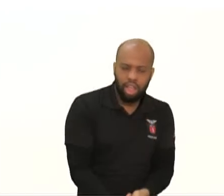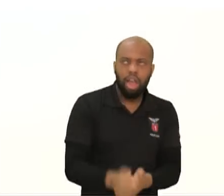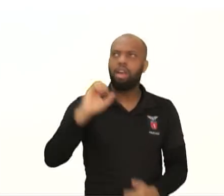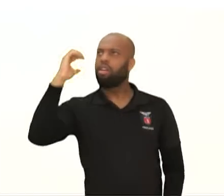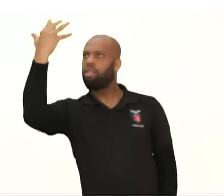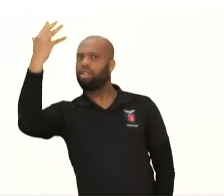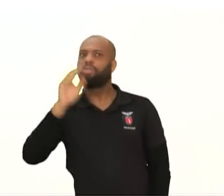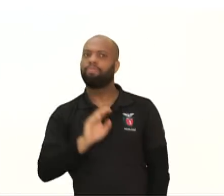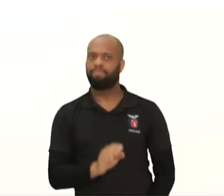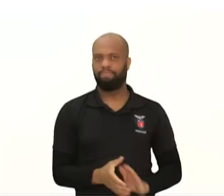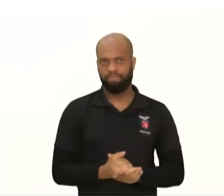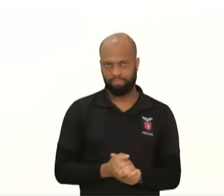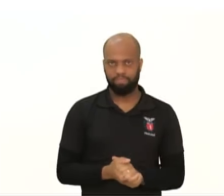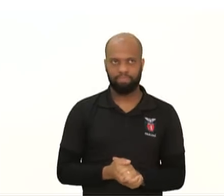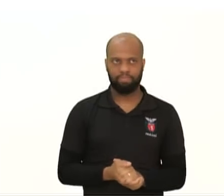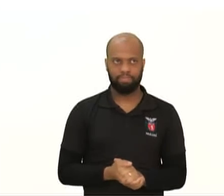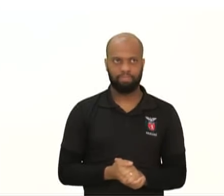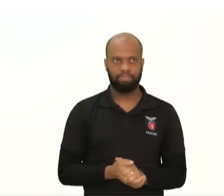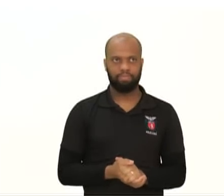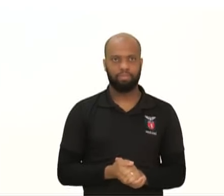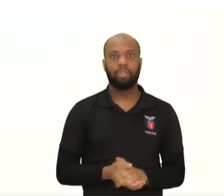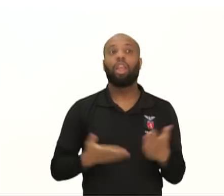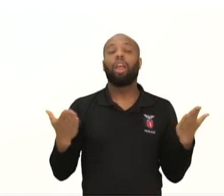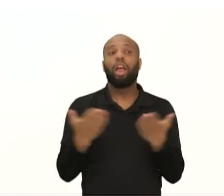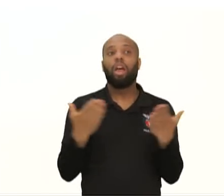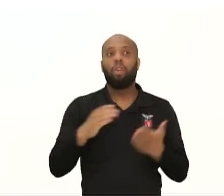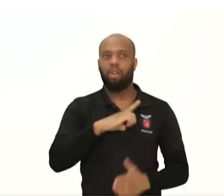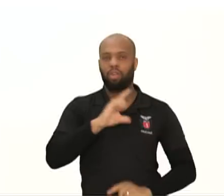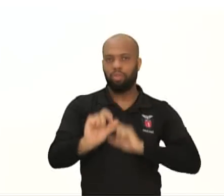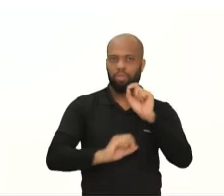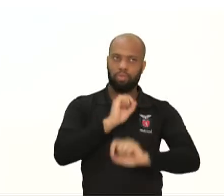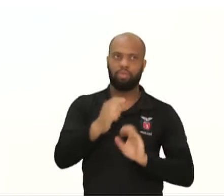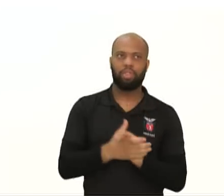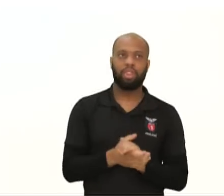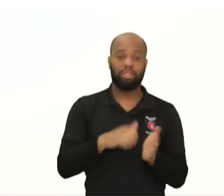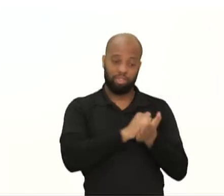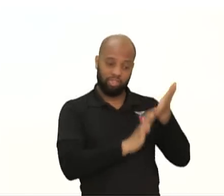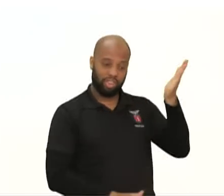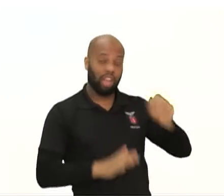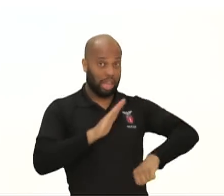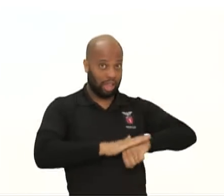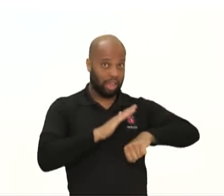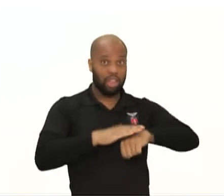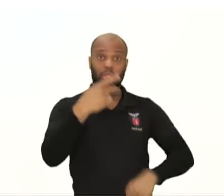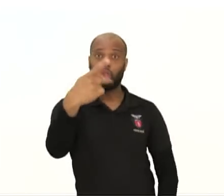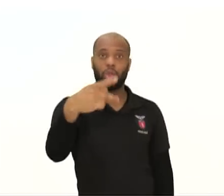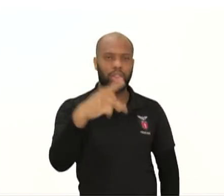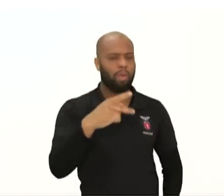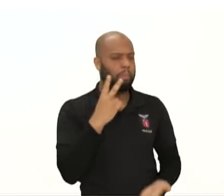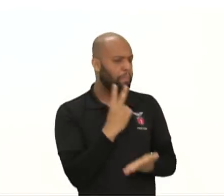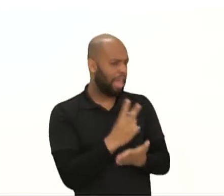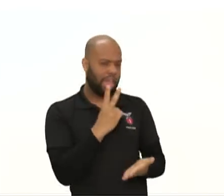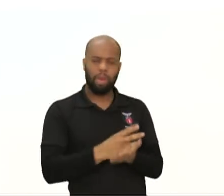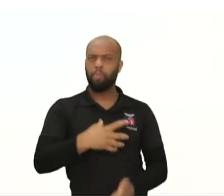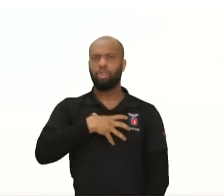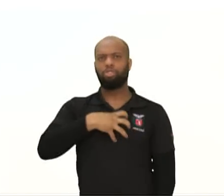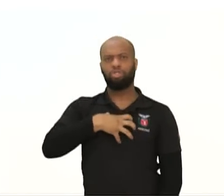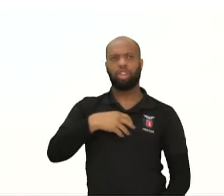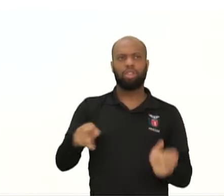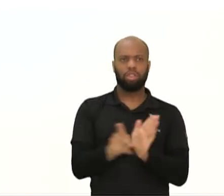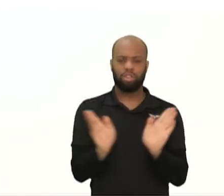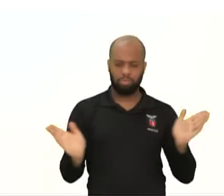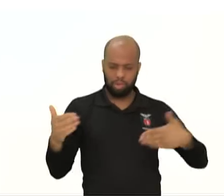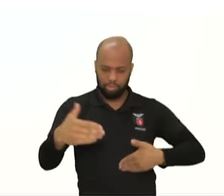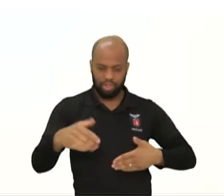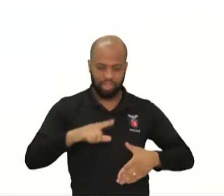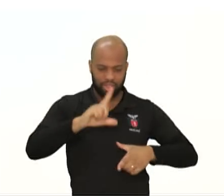aconteça, tá bom? Então, aqui a professora vai passar uma atividade para vocês, que é a mesma ideia da urna com as